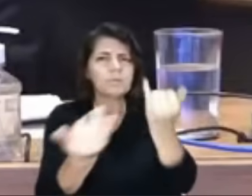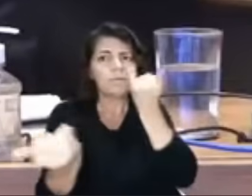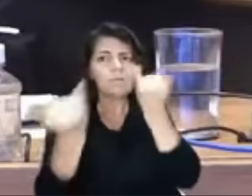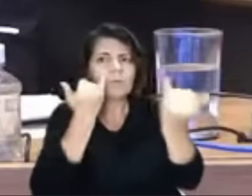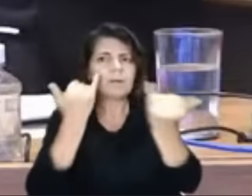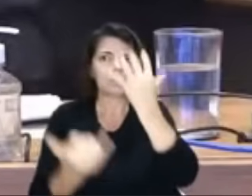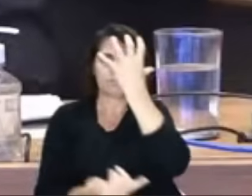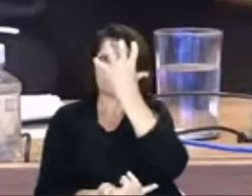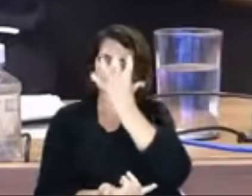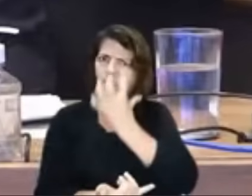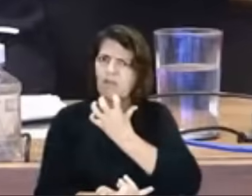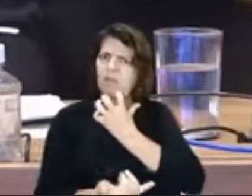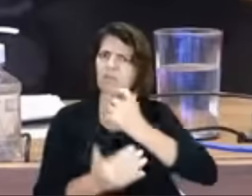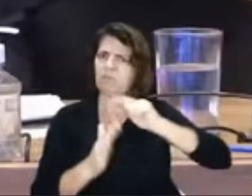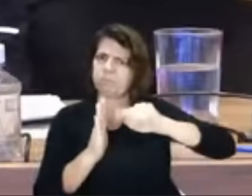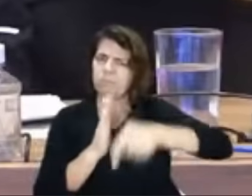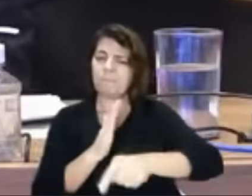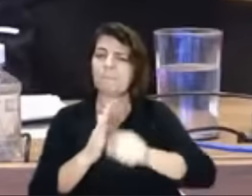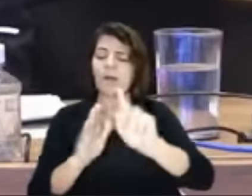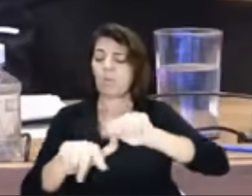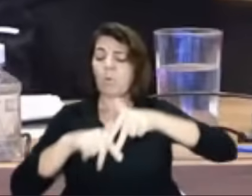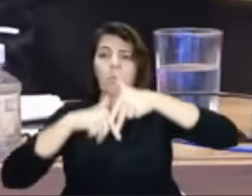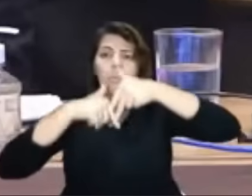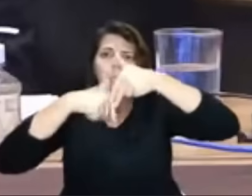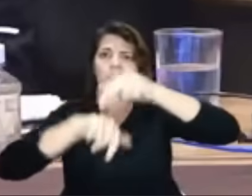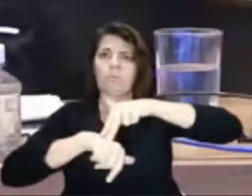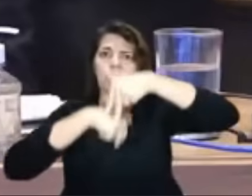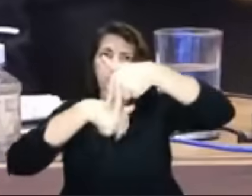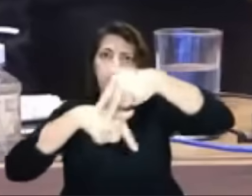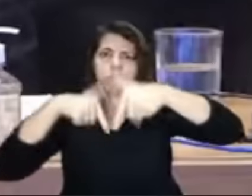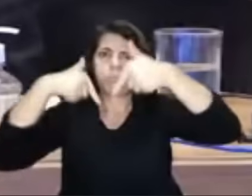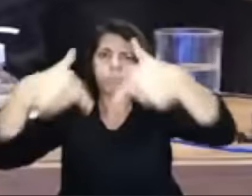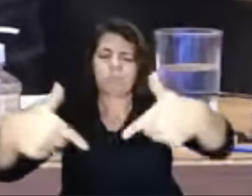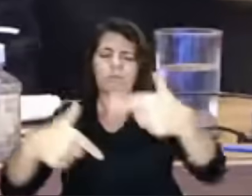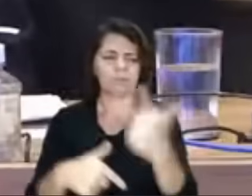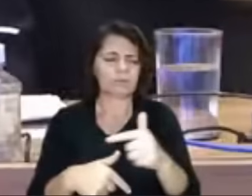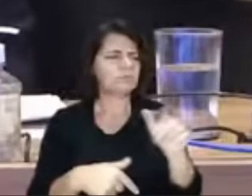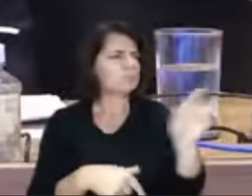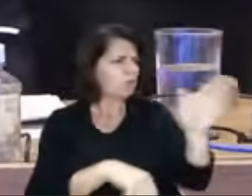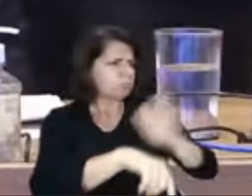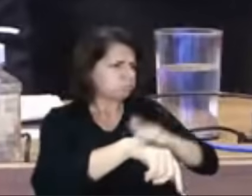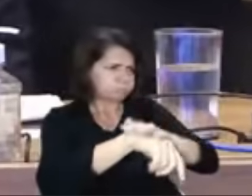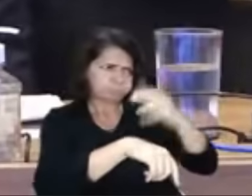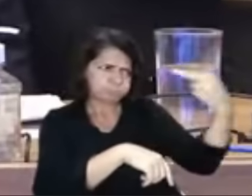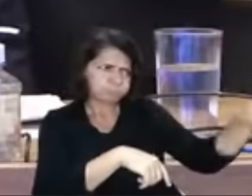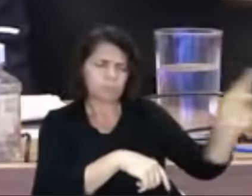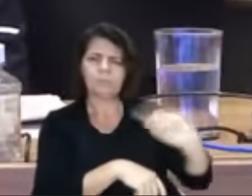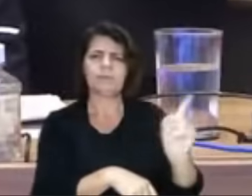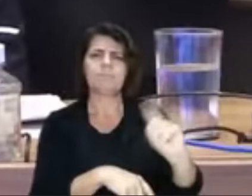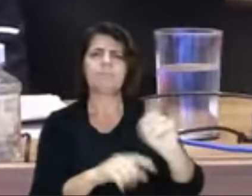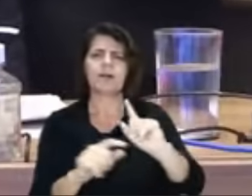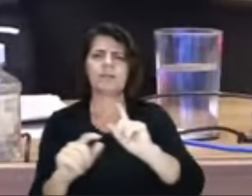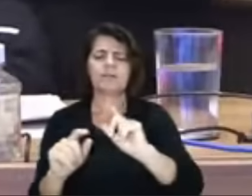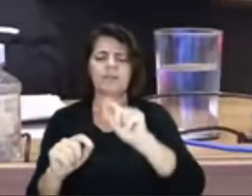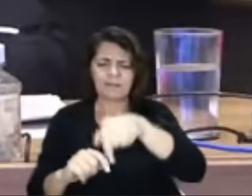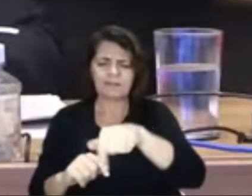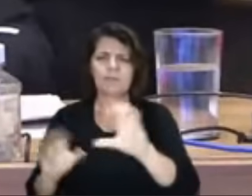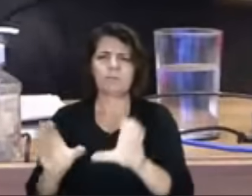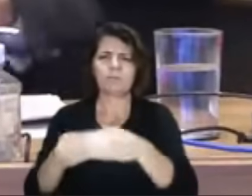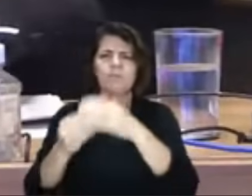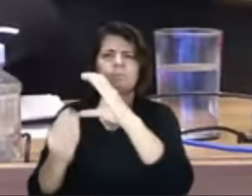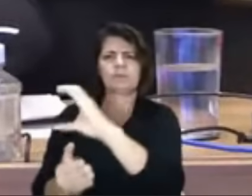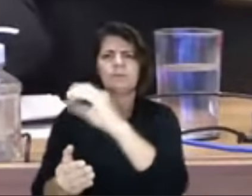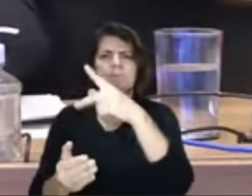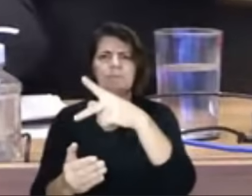não tomaram as atitudes necessárias Essa não é não cabe ao Senhor essa avaliação mas obviamente a CPI tá fazendo essa discussão no caso da Polícia Militar do